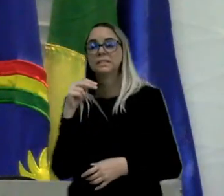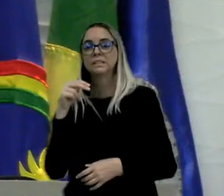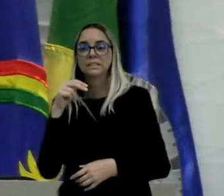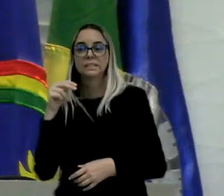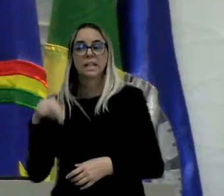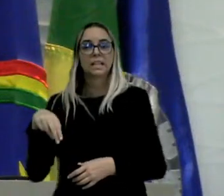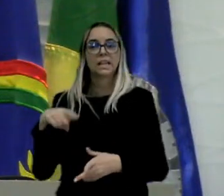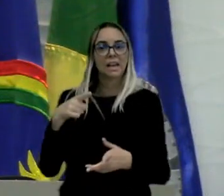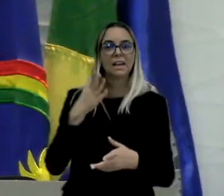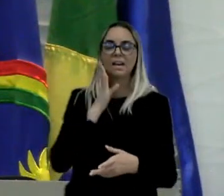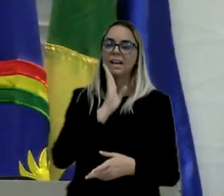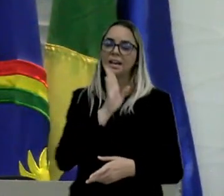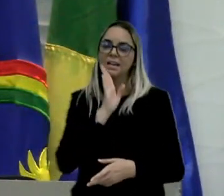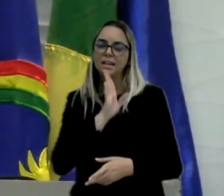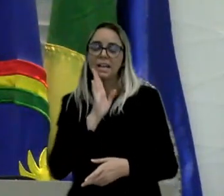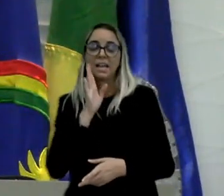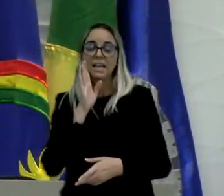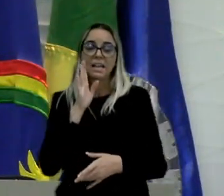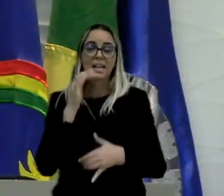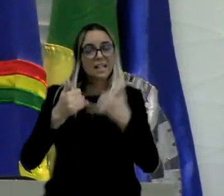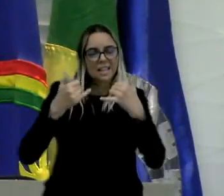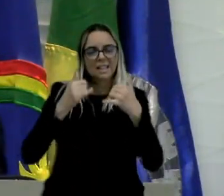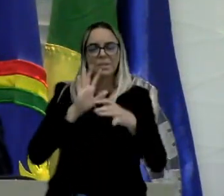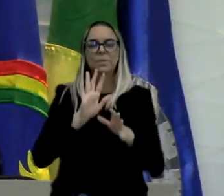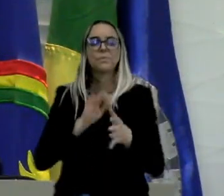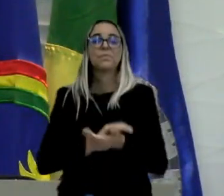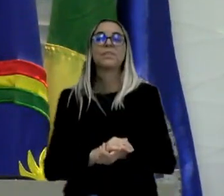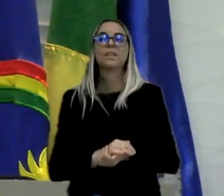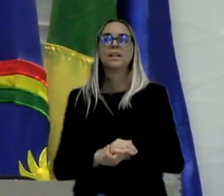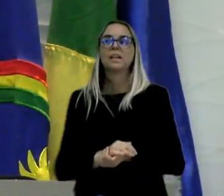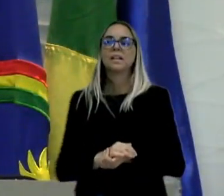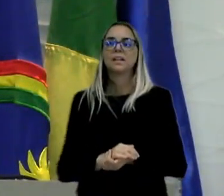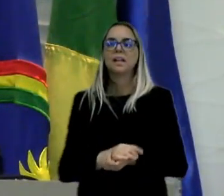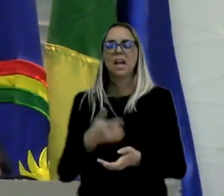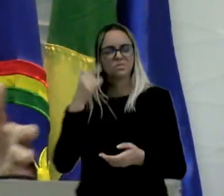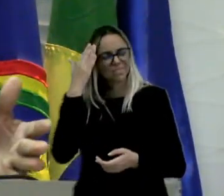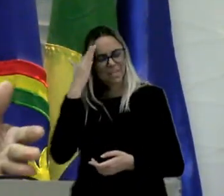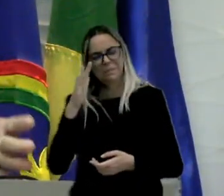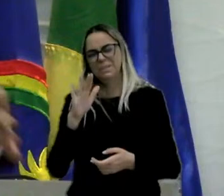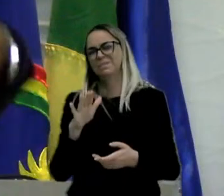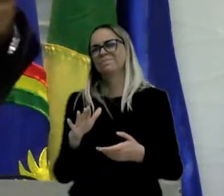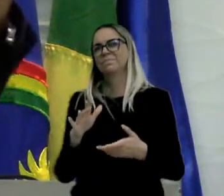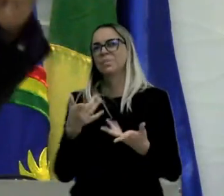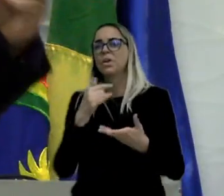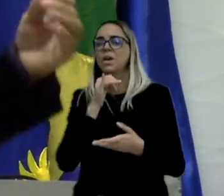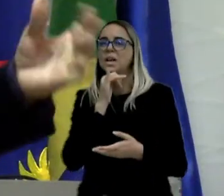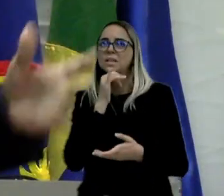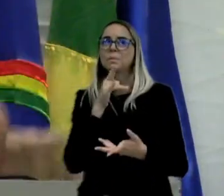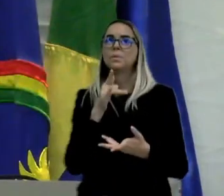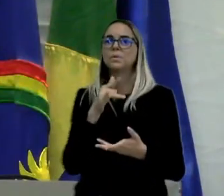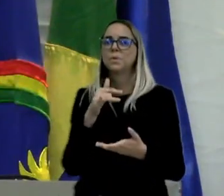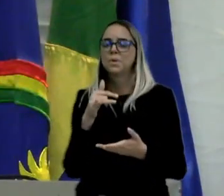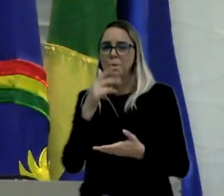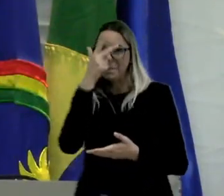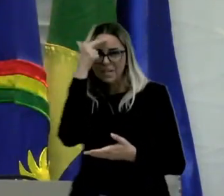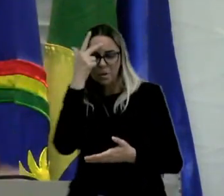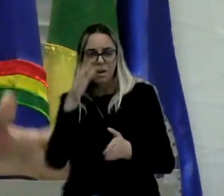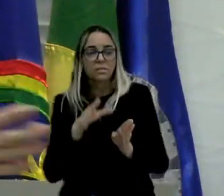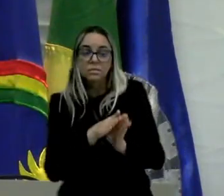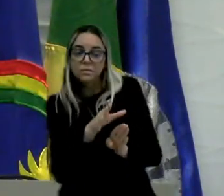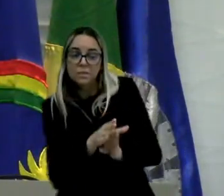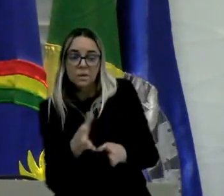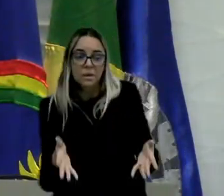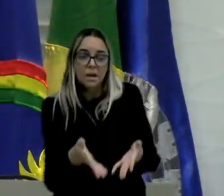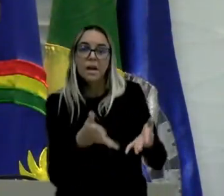acho que assim ela falta sei lá tem uma Assessoria melhor para orientar essa deputada